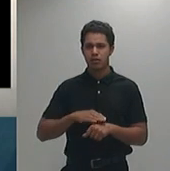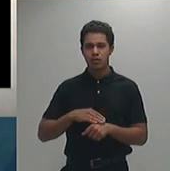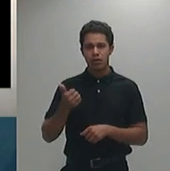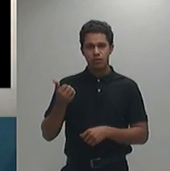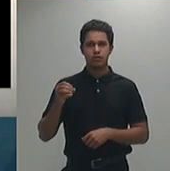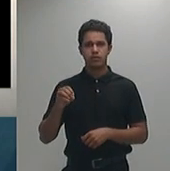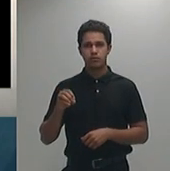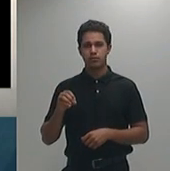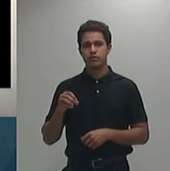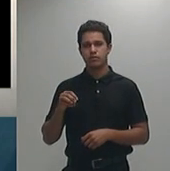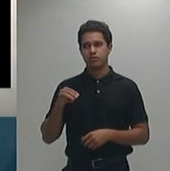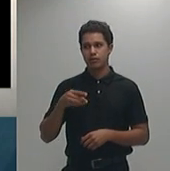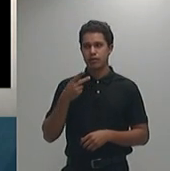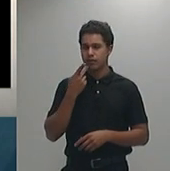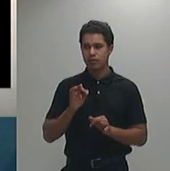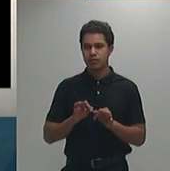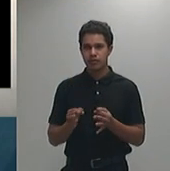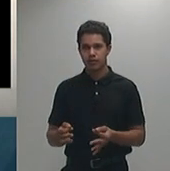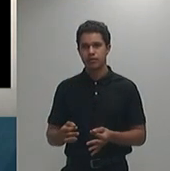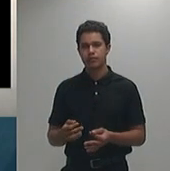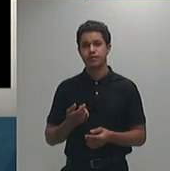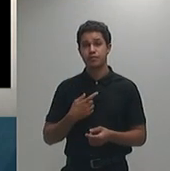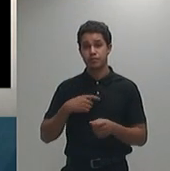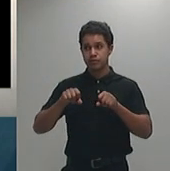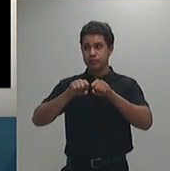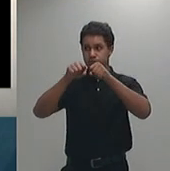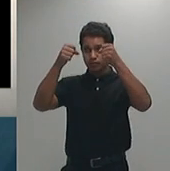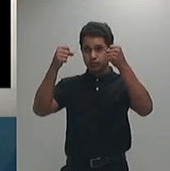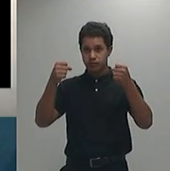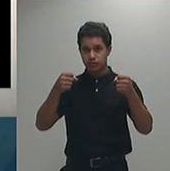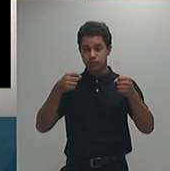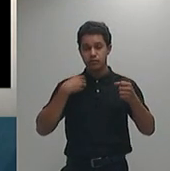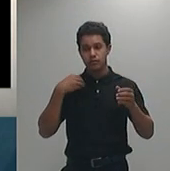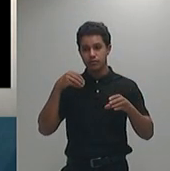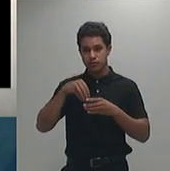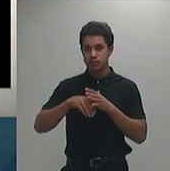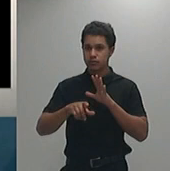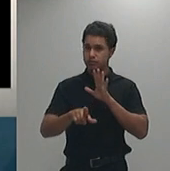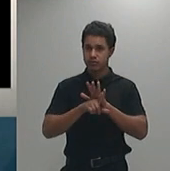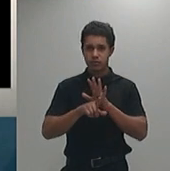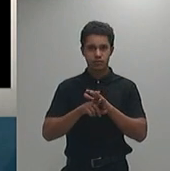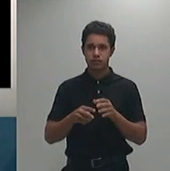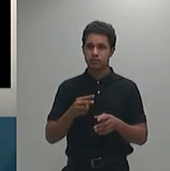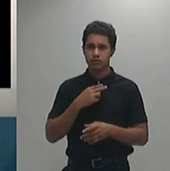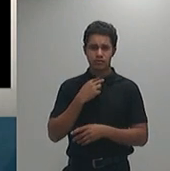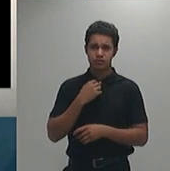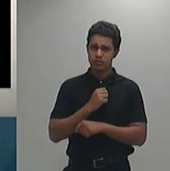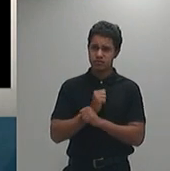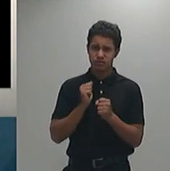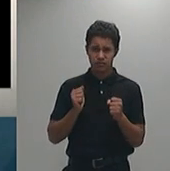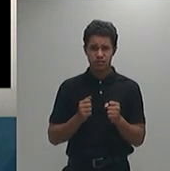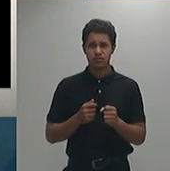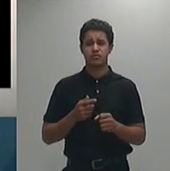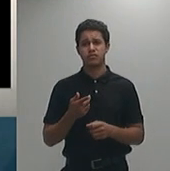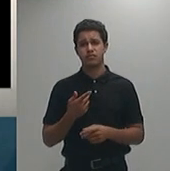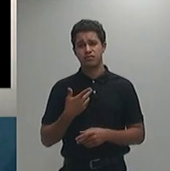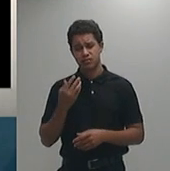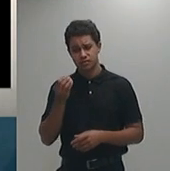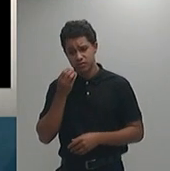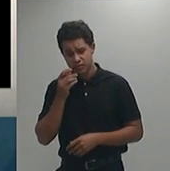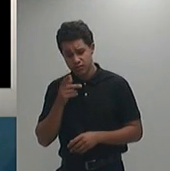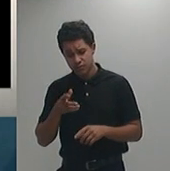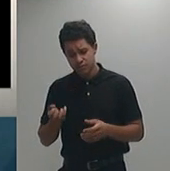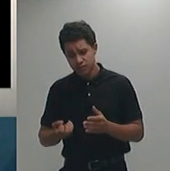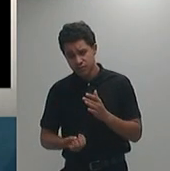para dizer que no sistema o sistema da lei é inegável que pretendeu criar um mecanismo adicional